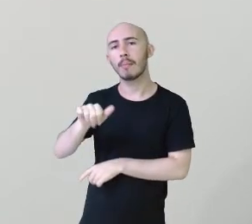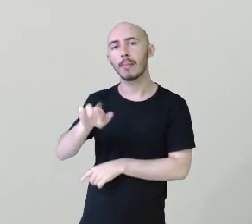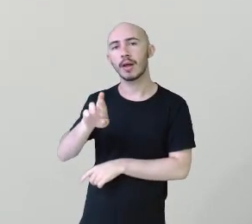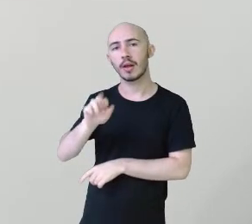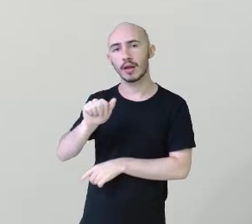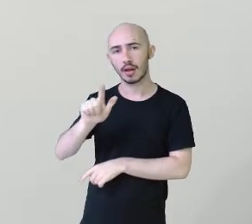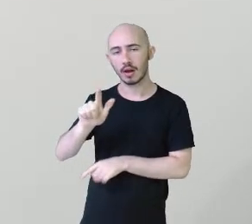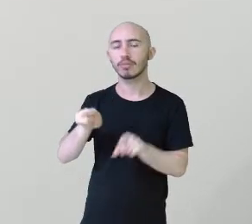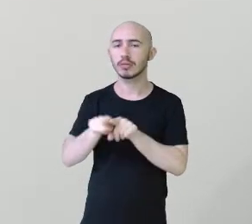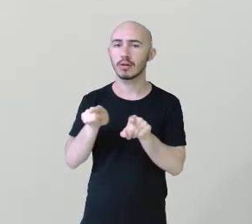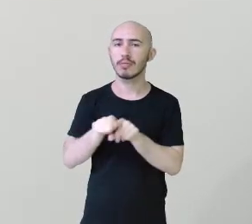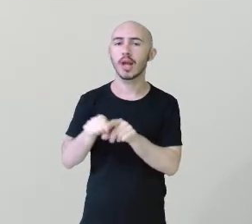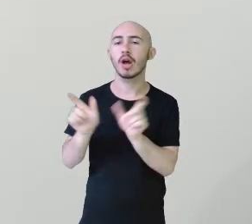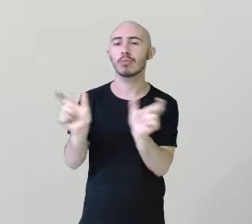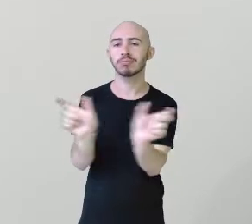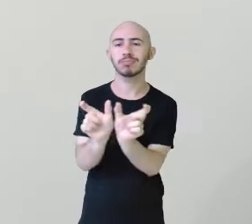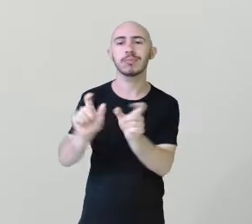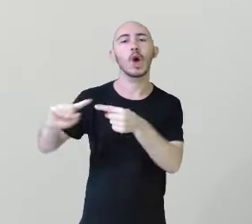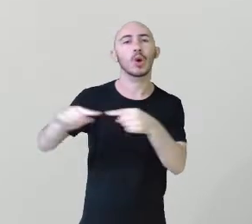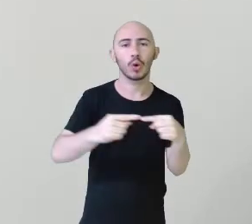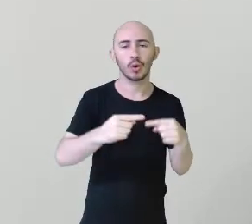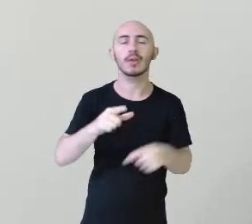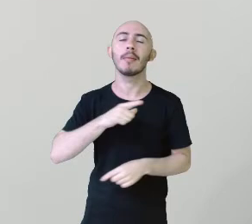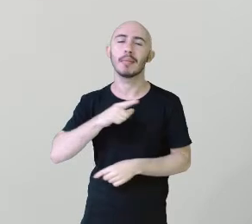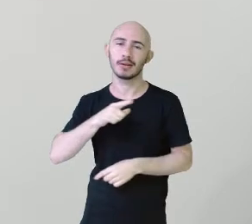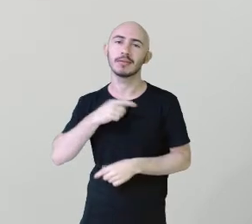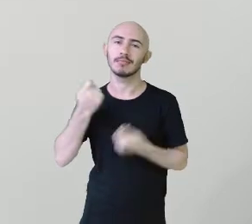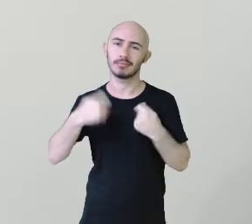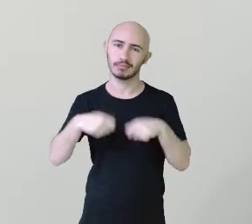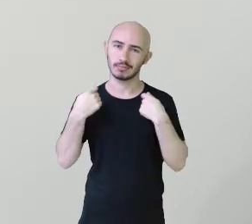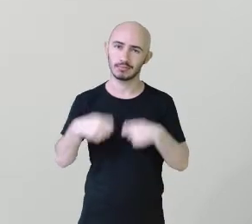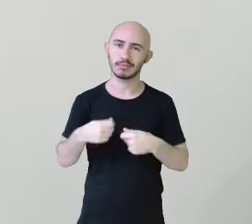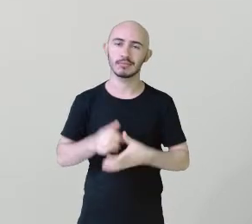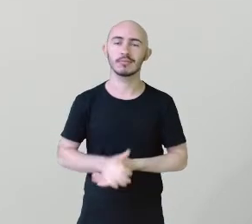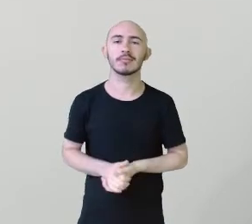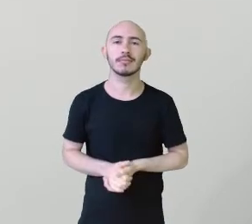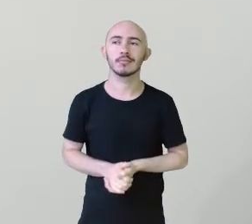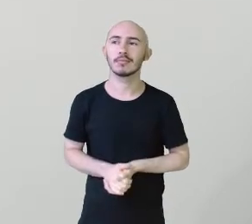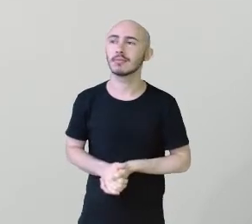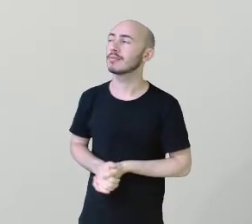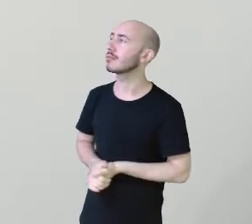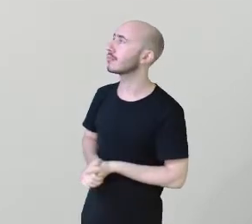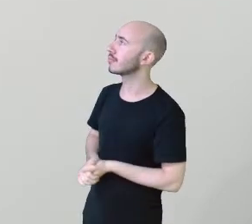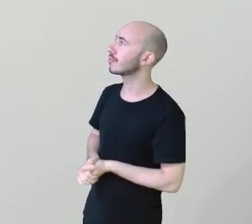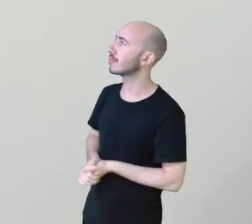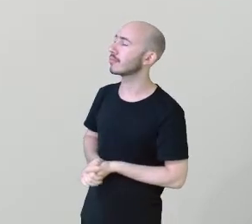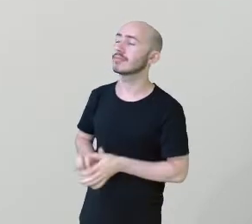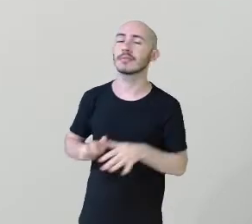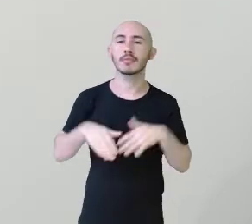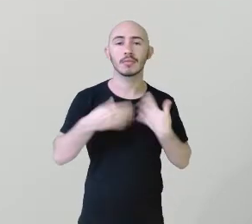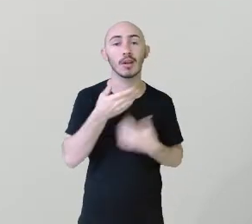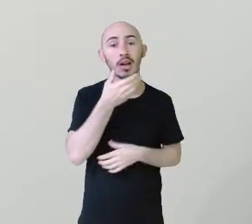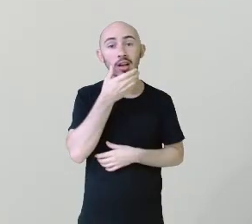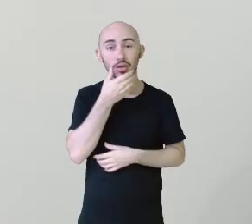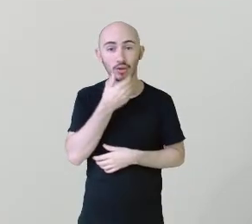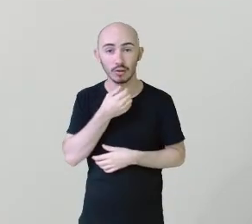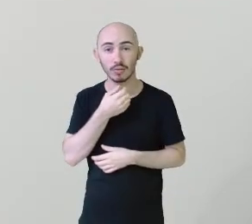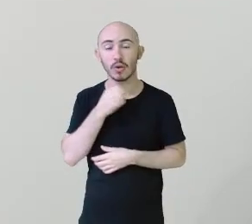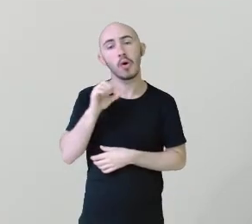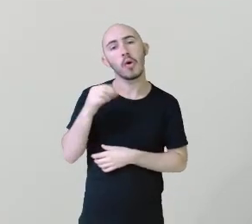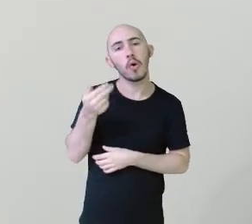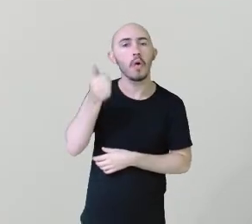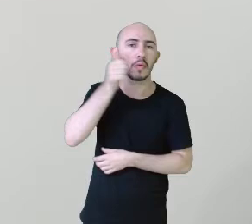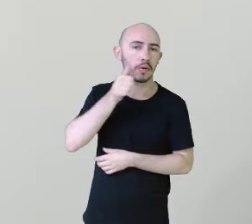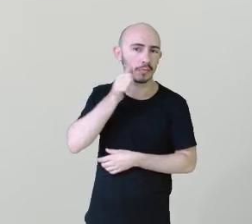esta concordância no texto. Esses termos devem estar em acordo com o gênero, masculino,